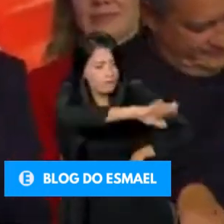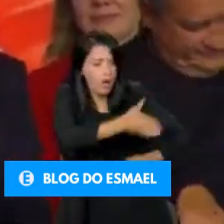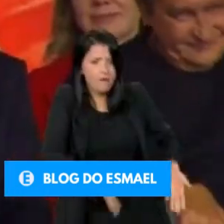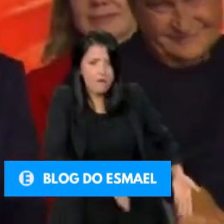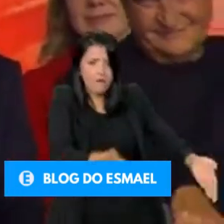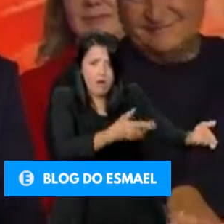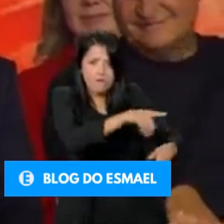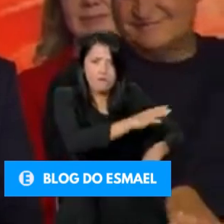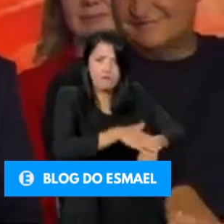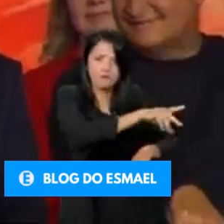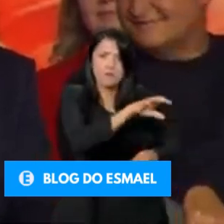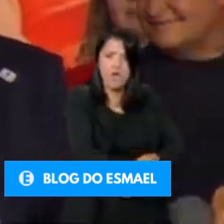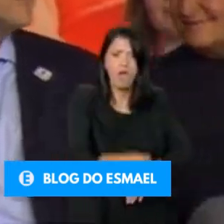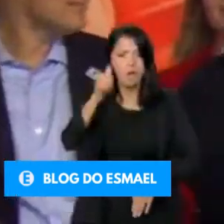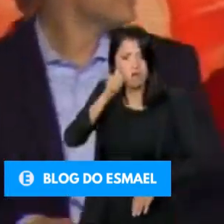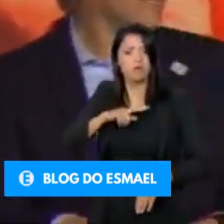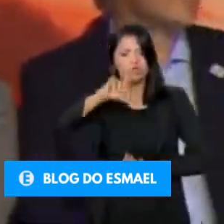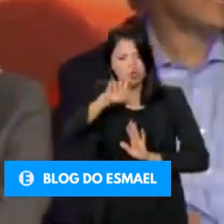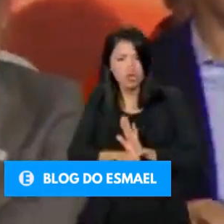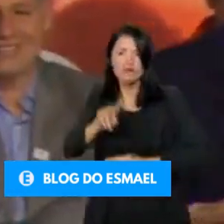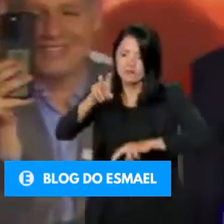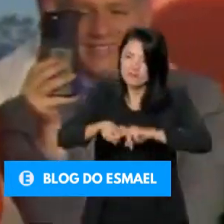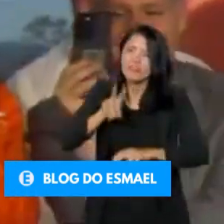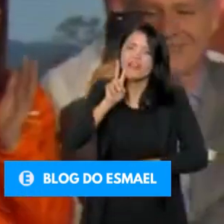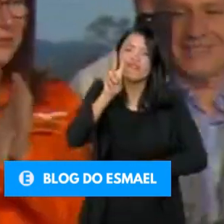porque a mulher também tem o direito de ver um jogo.